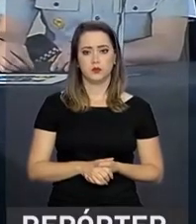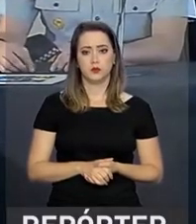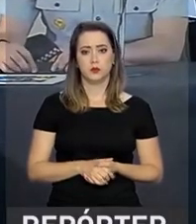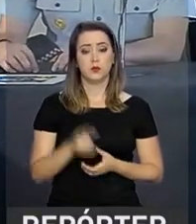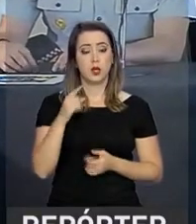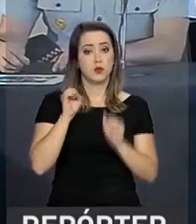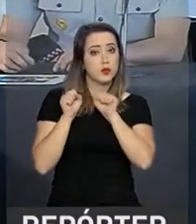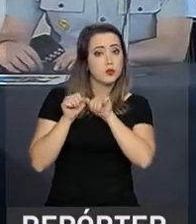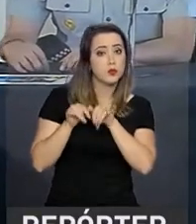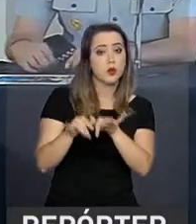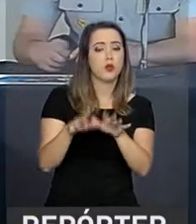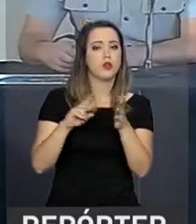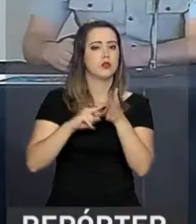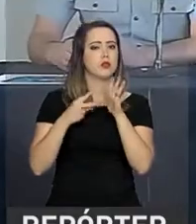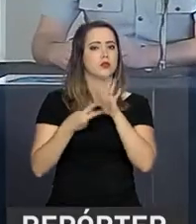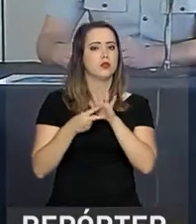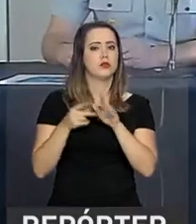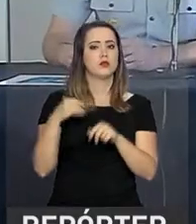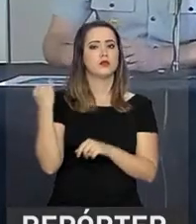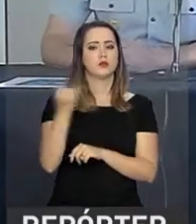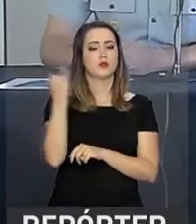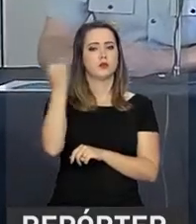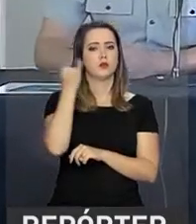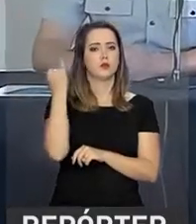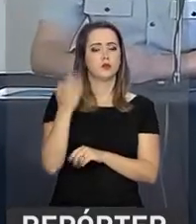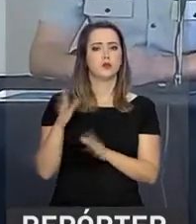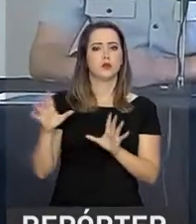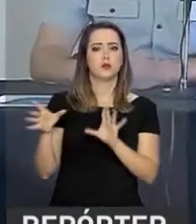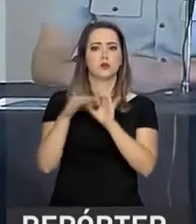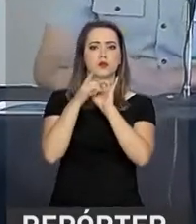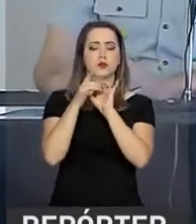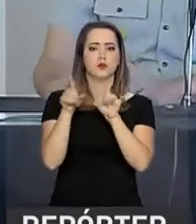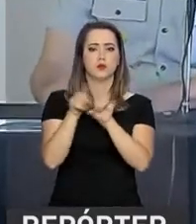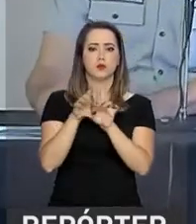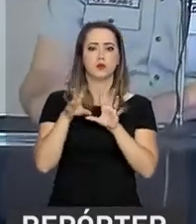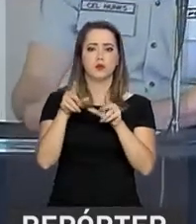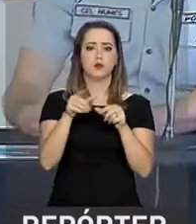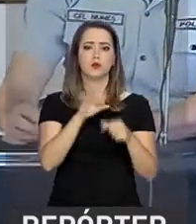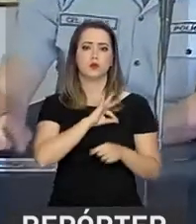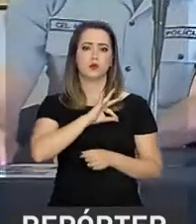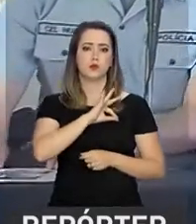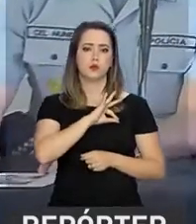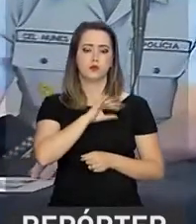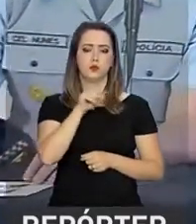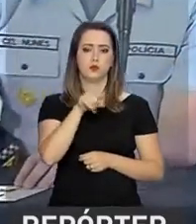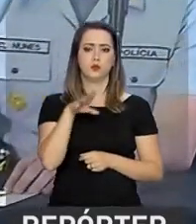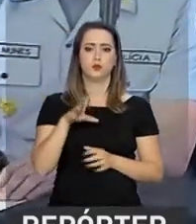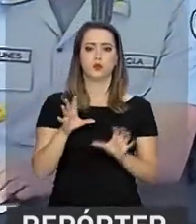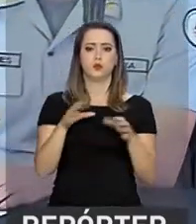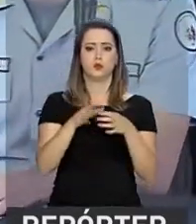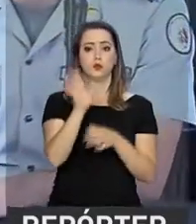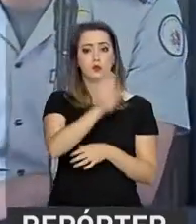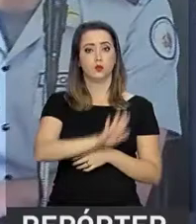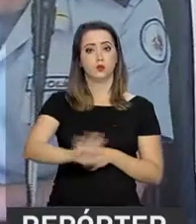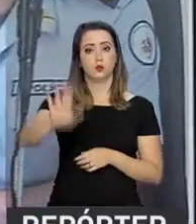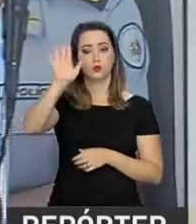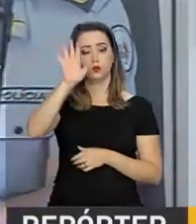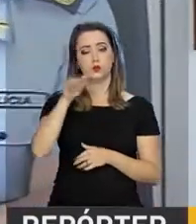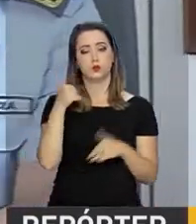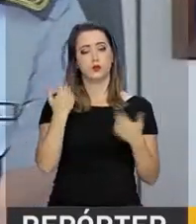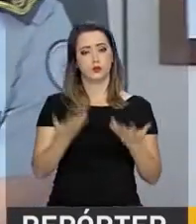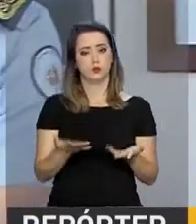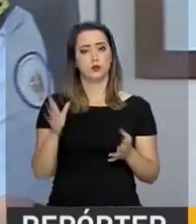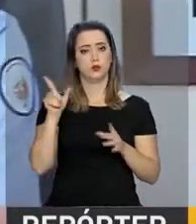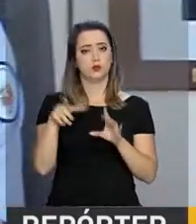mutirão representa uma grande oportunidade de integração entre todas as polícias no plano nacional. E